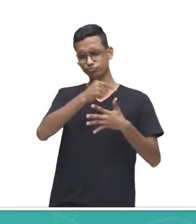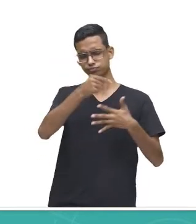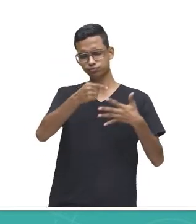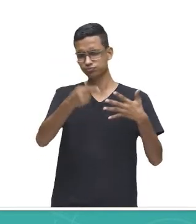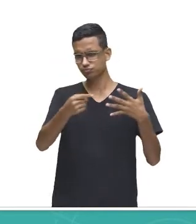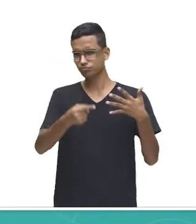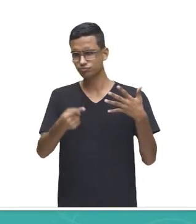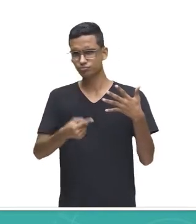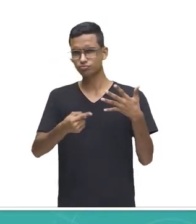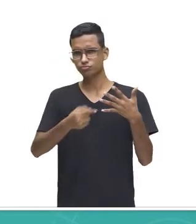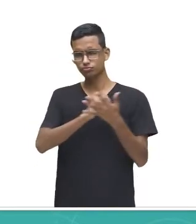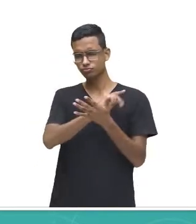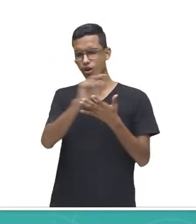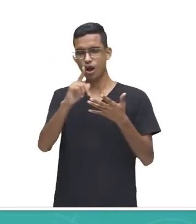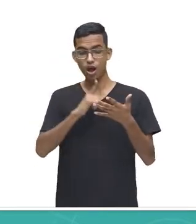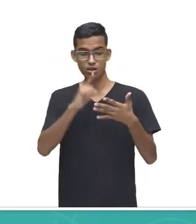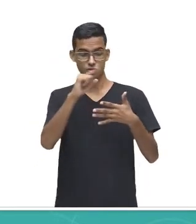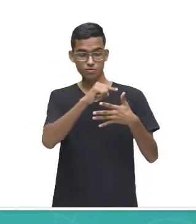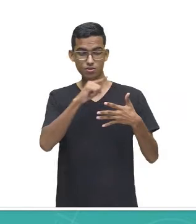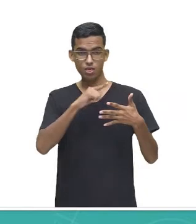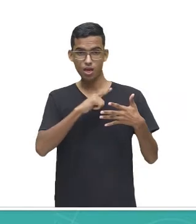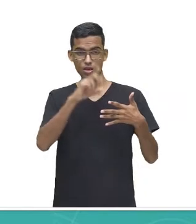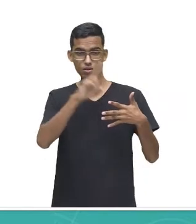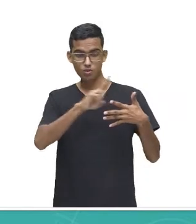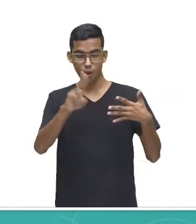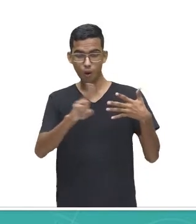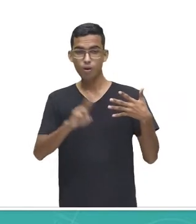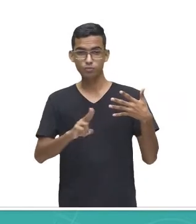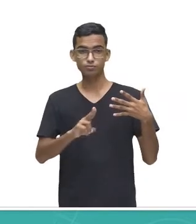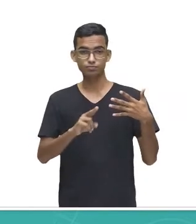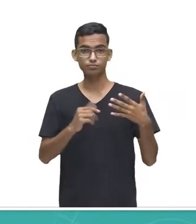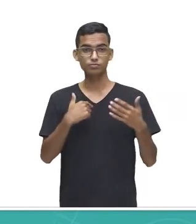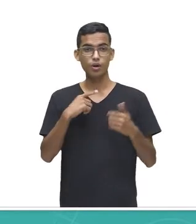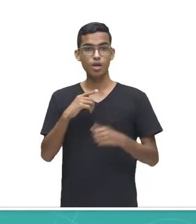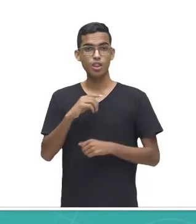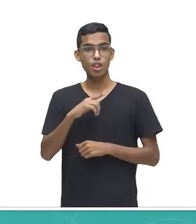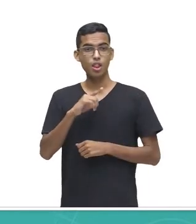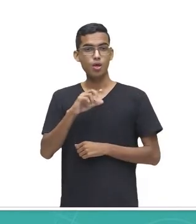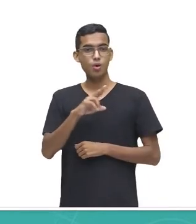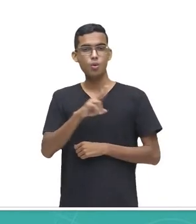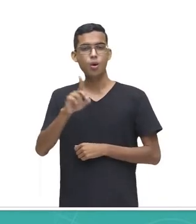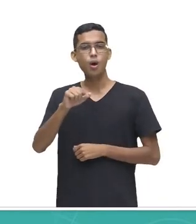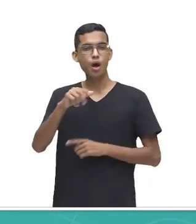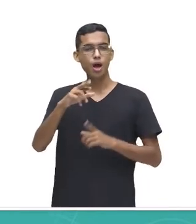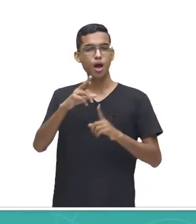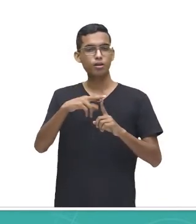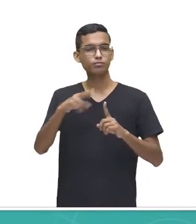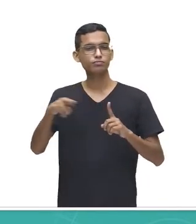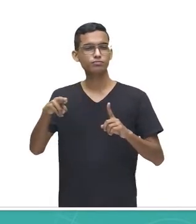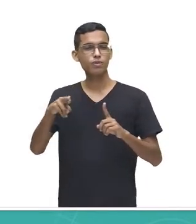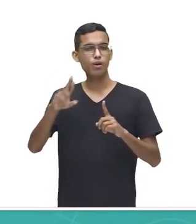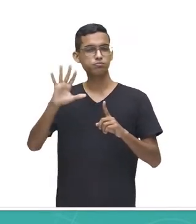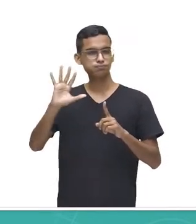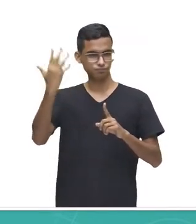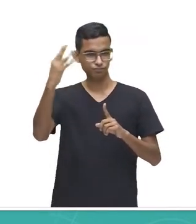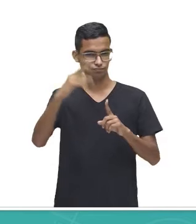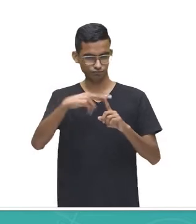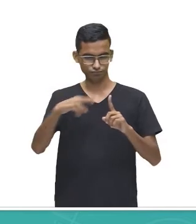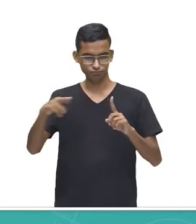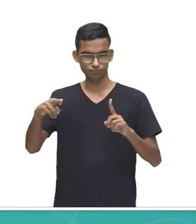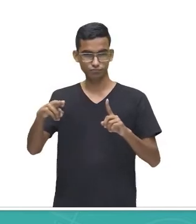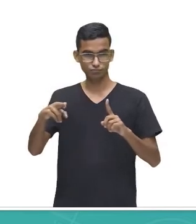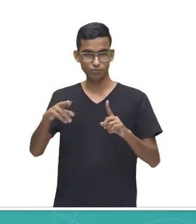formas têm um nome. Nós chamamos de fenômeno religioso. Mas para